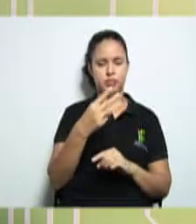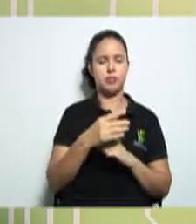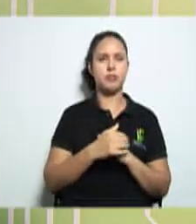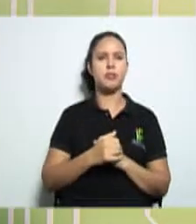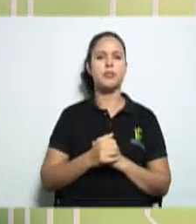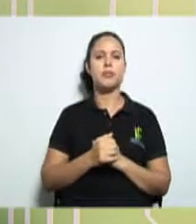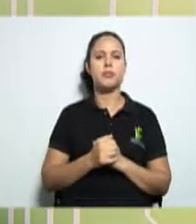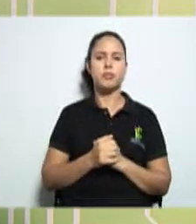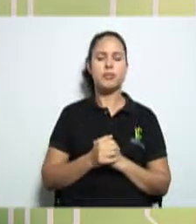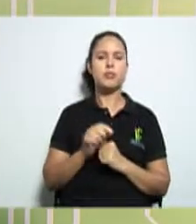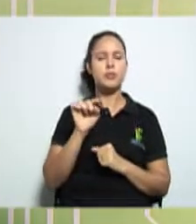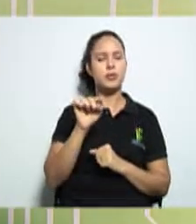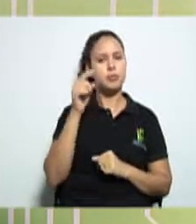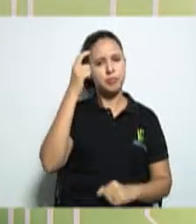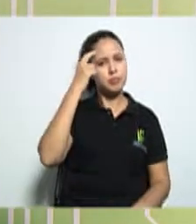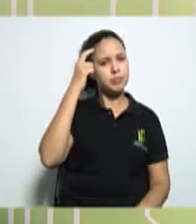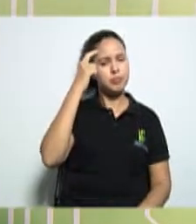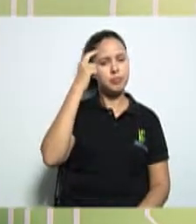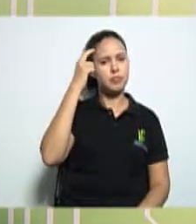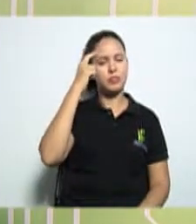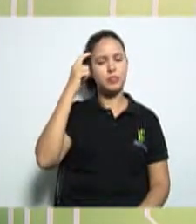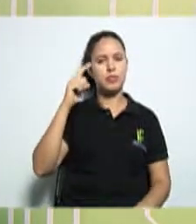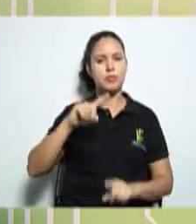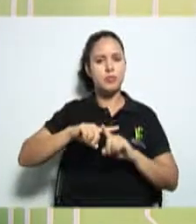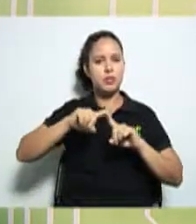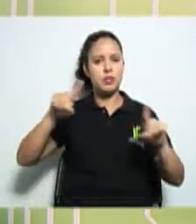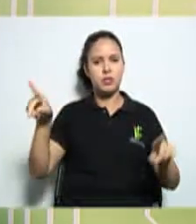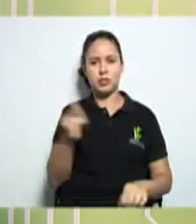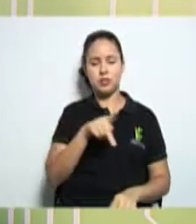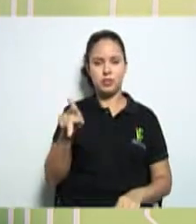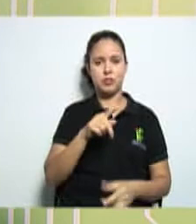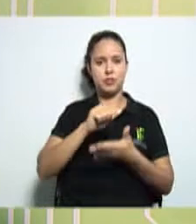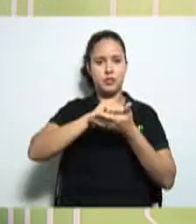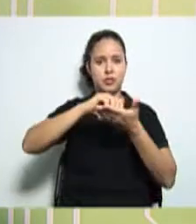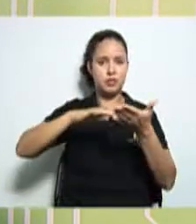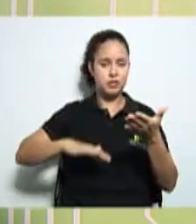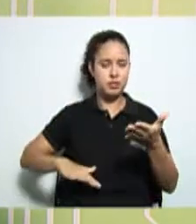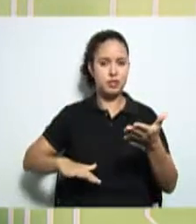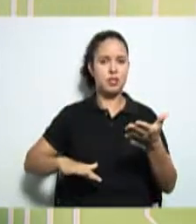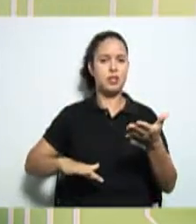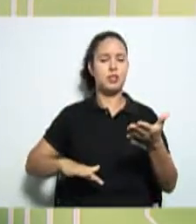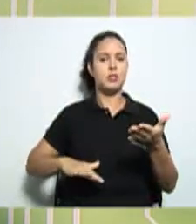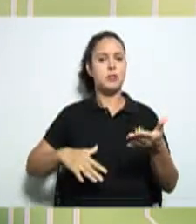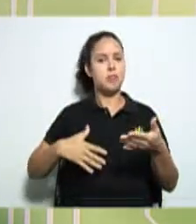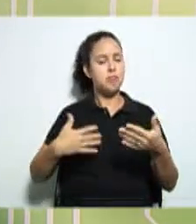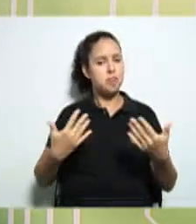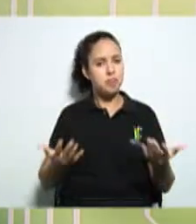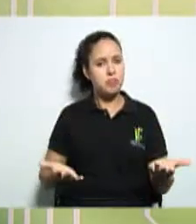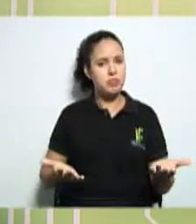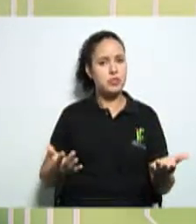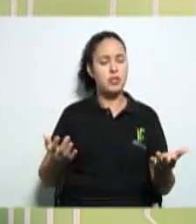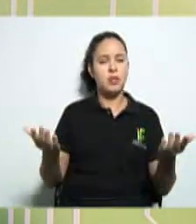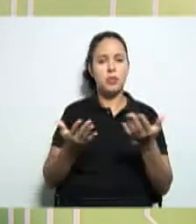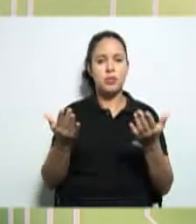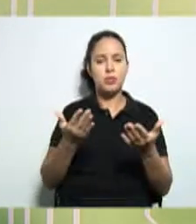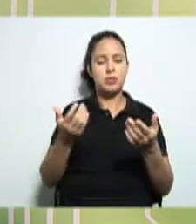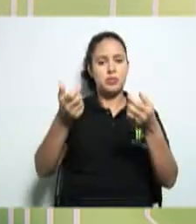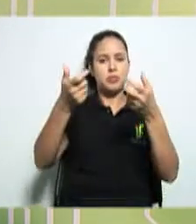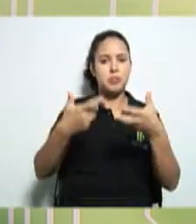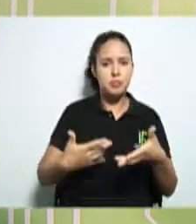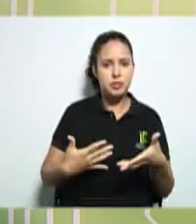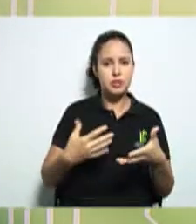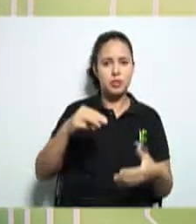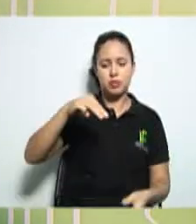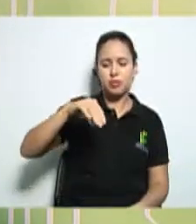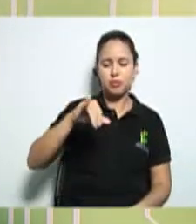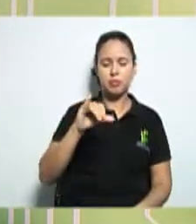olhem e você talvez pense, mas o professor passou essa atividade para a gente, missão, a gente não falou de missão na aula de hoje, a gente não falou de visão na